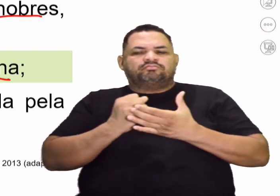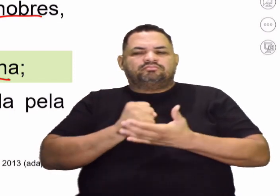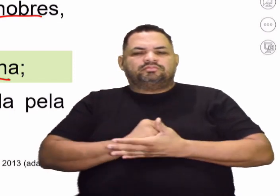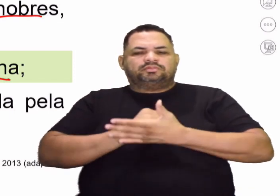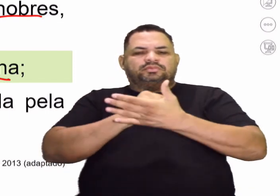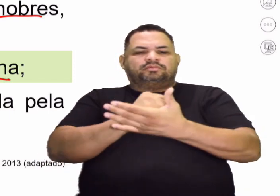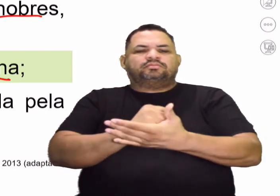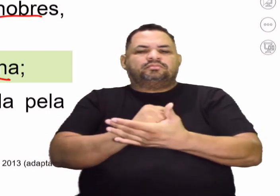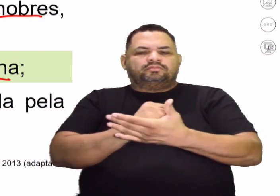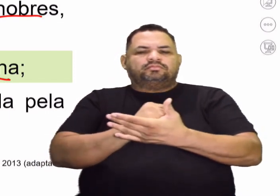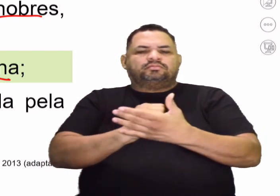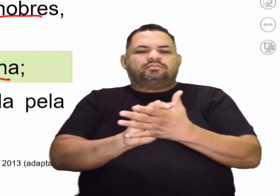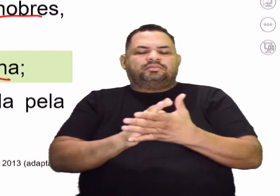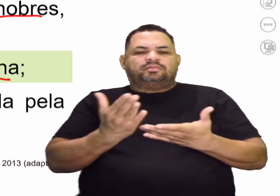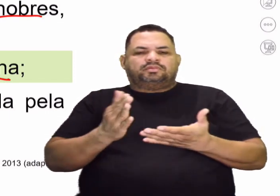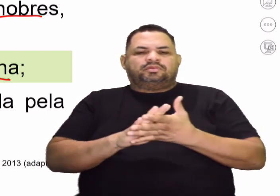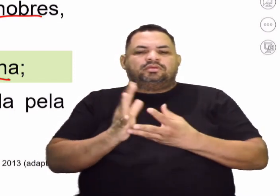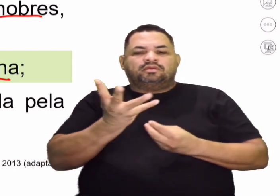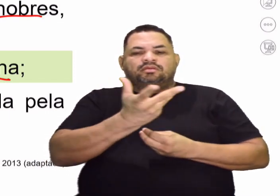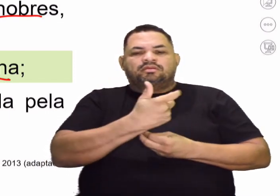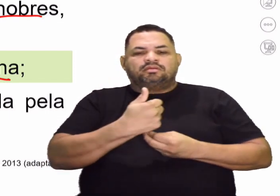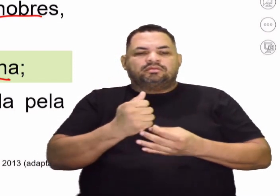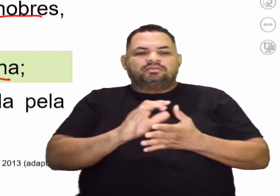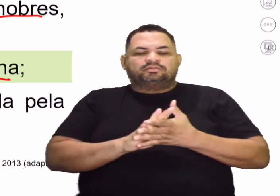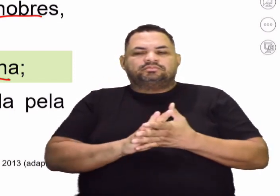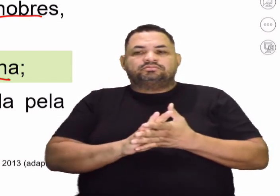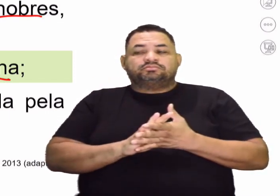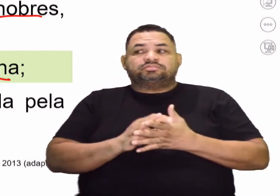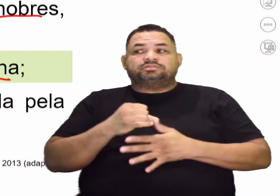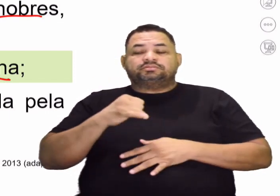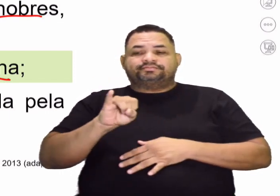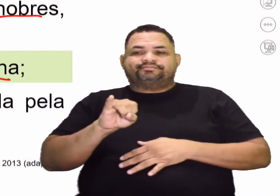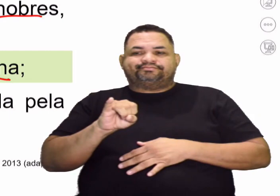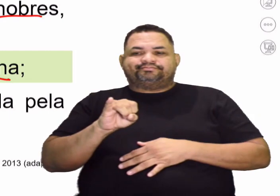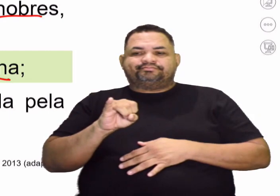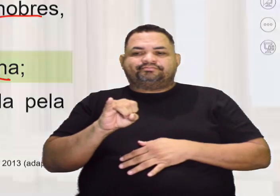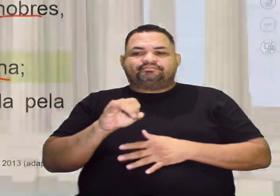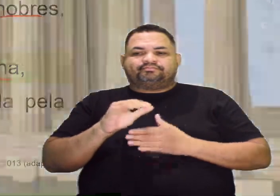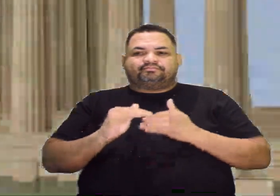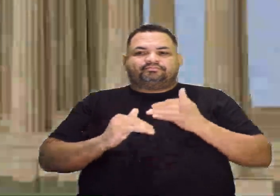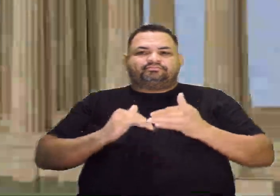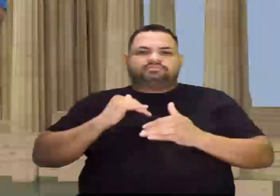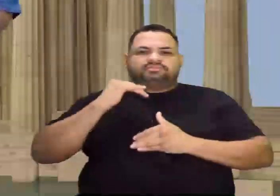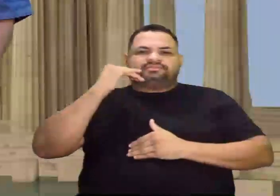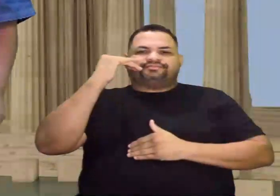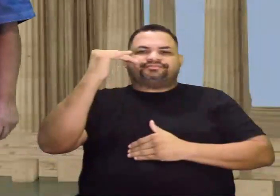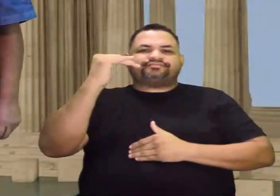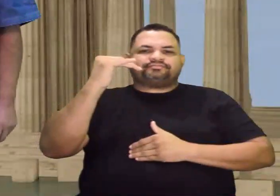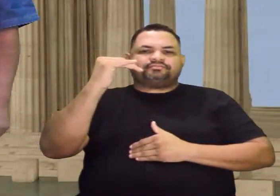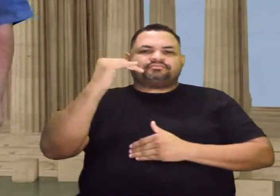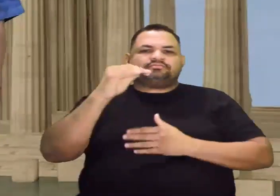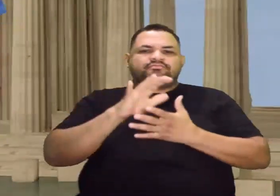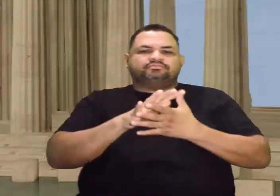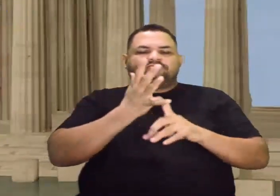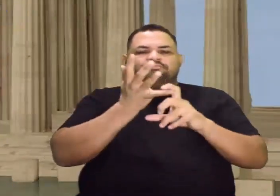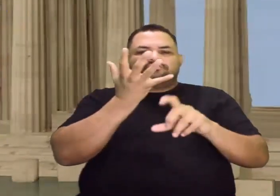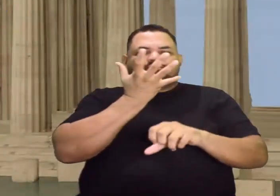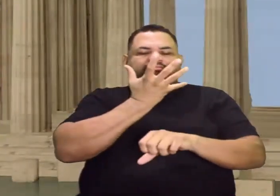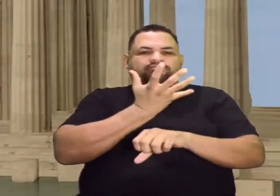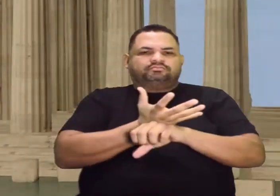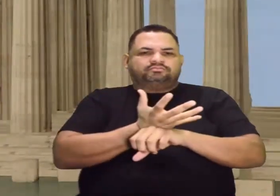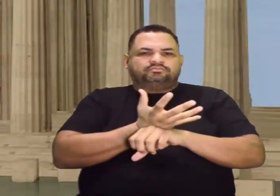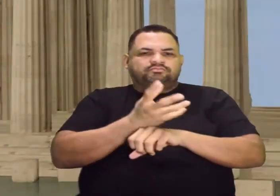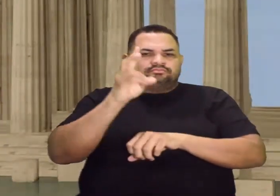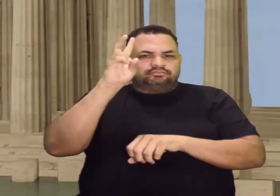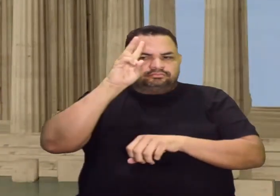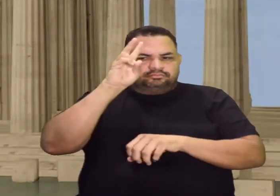pela igreja. Então é nessa perspectiva. Se vocês, olha só, além do componente curricular de história, que vocês viram essa questão